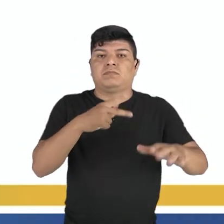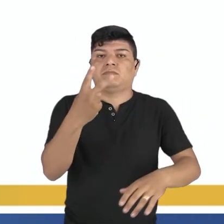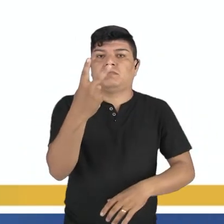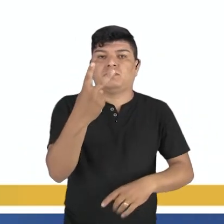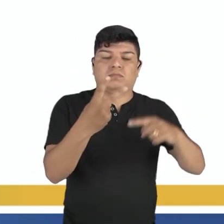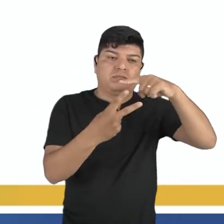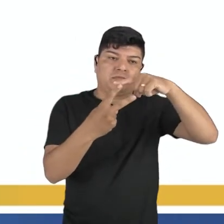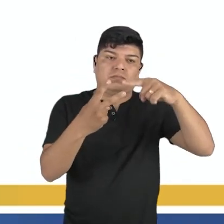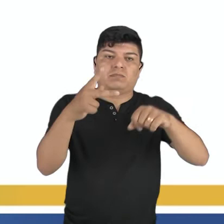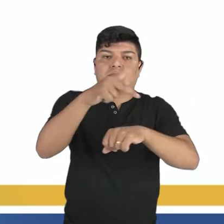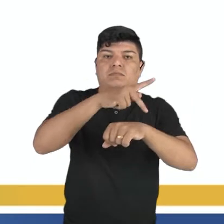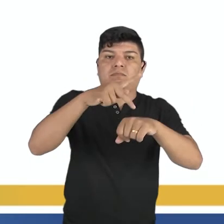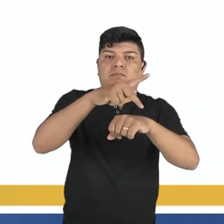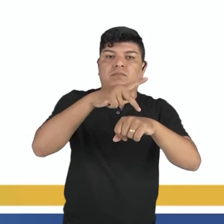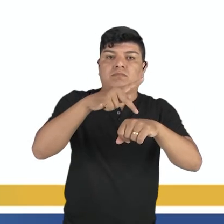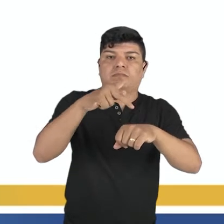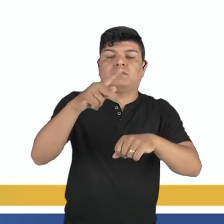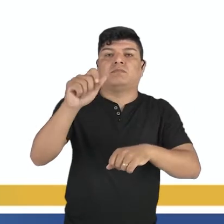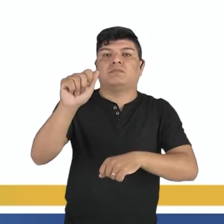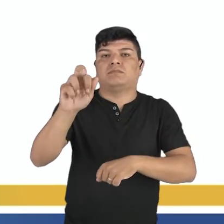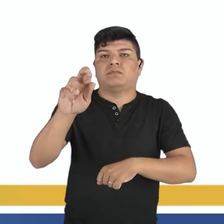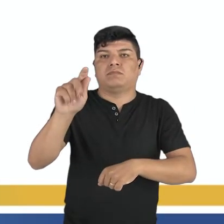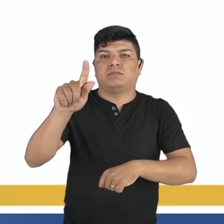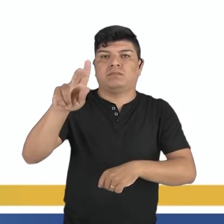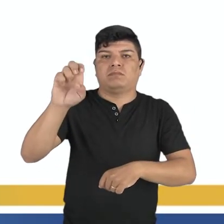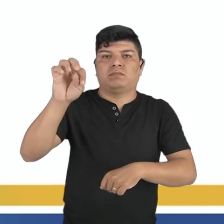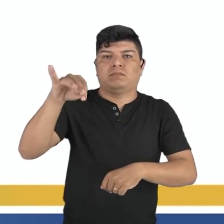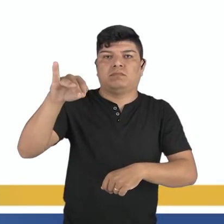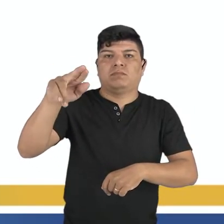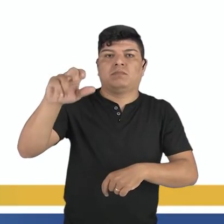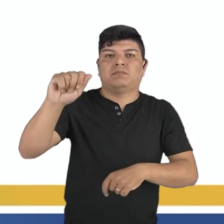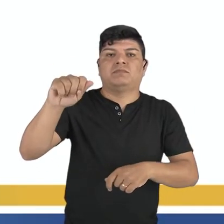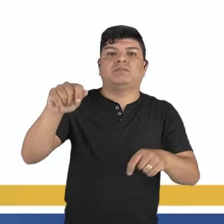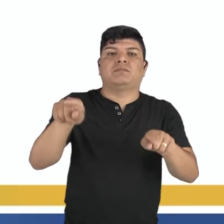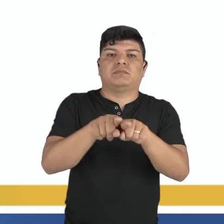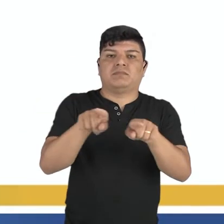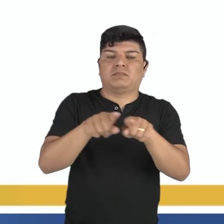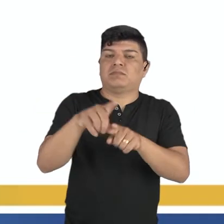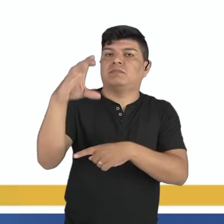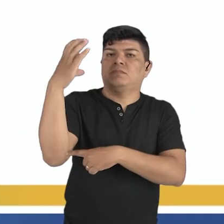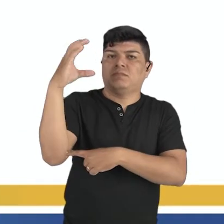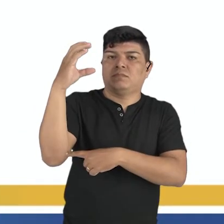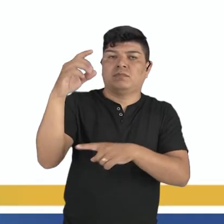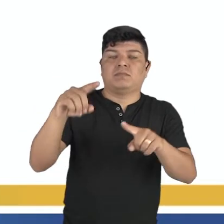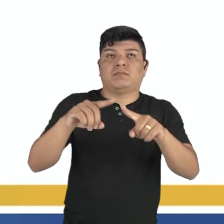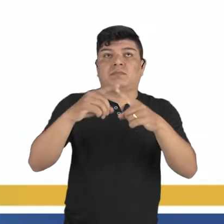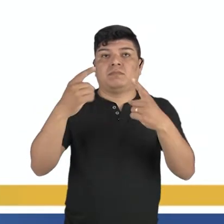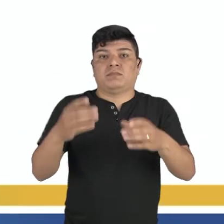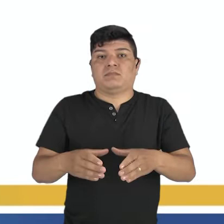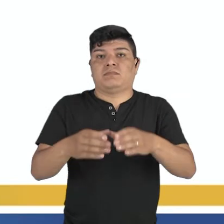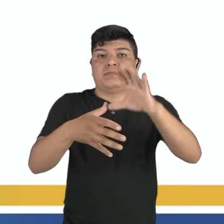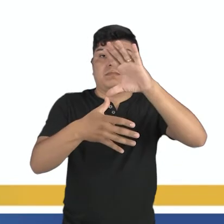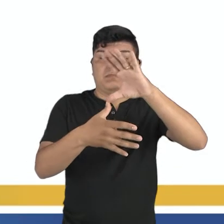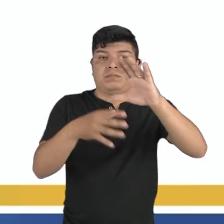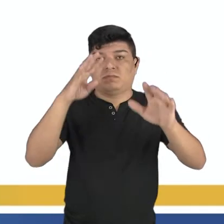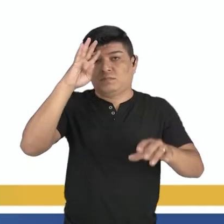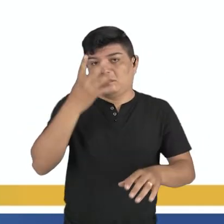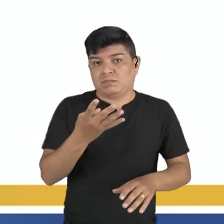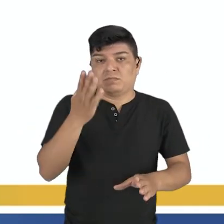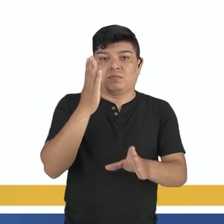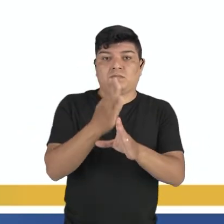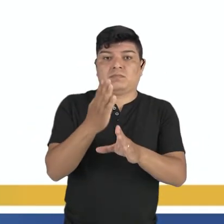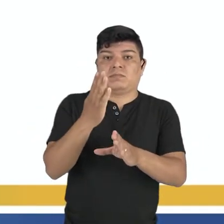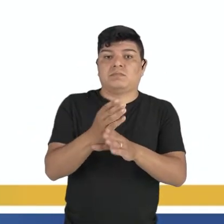países sede, Argentina e Colômbia. Mas no dia 20 de maio, a Conmebol decidiu que os colombianos, por conta das